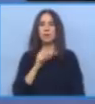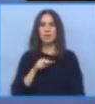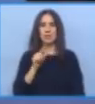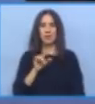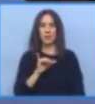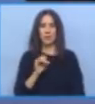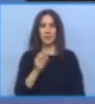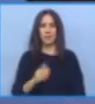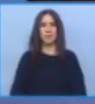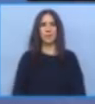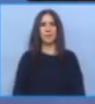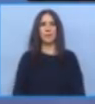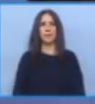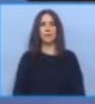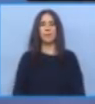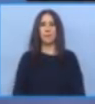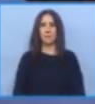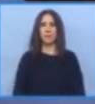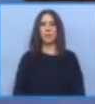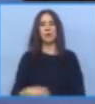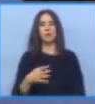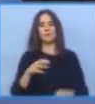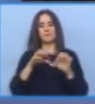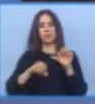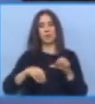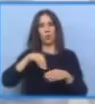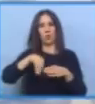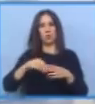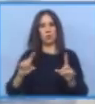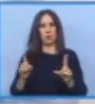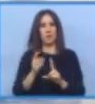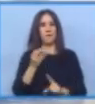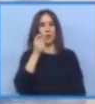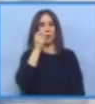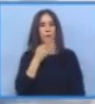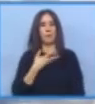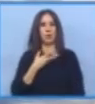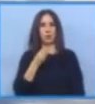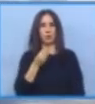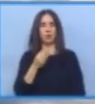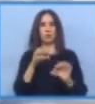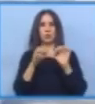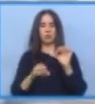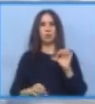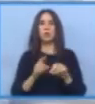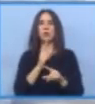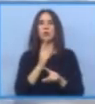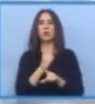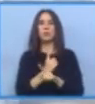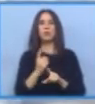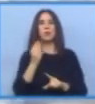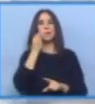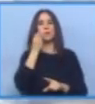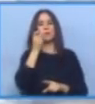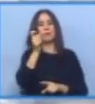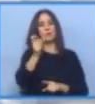Aqui, contextualizar, assim, muito sucintamente, de facto, o discurso de Pedro ocorre na sequência do coxo de nascença, que